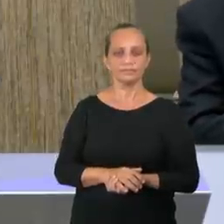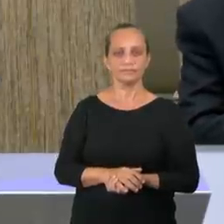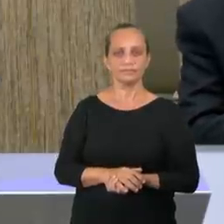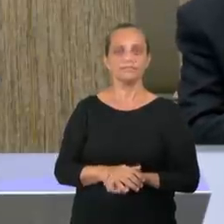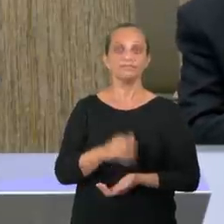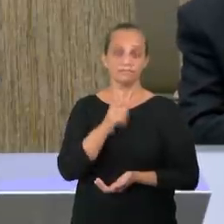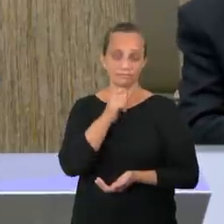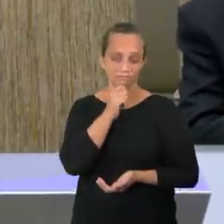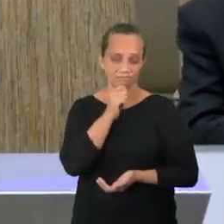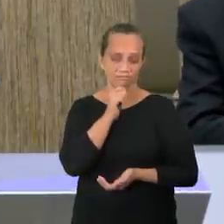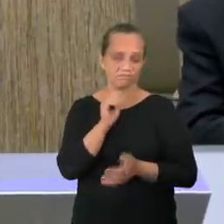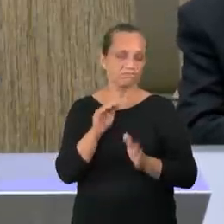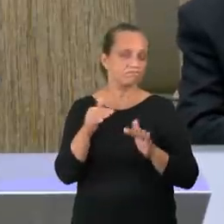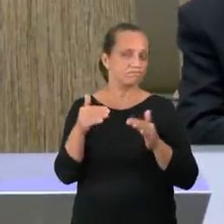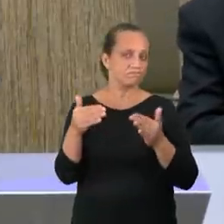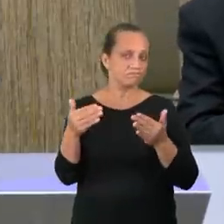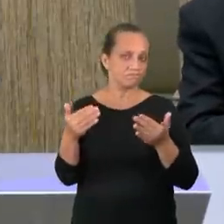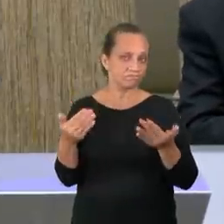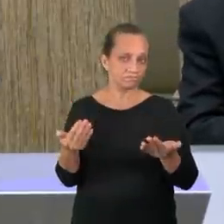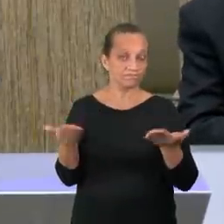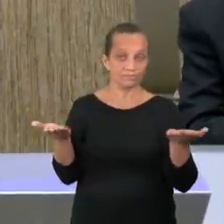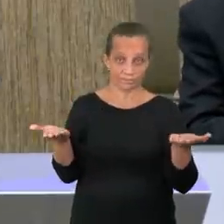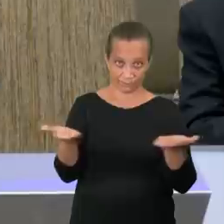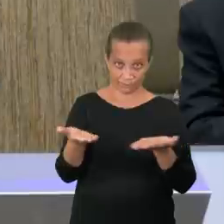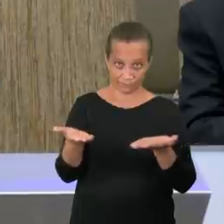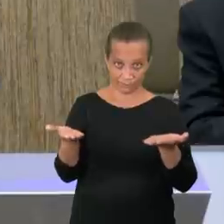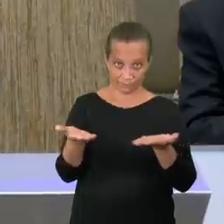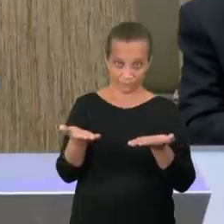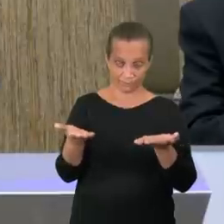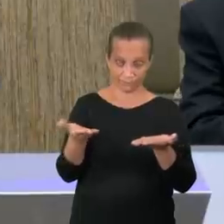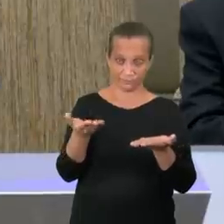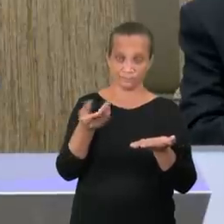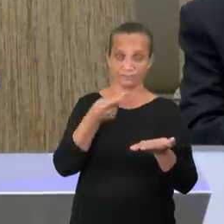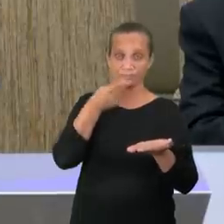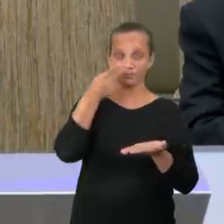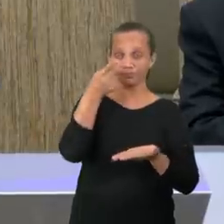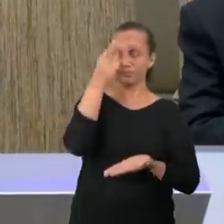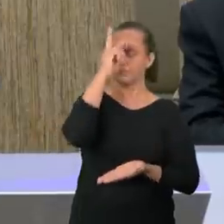ainda assim, agora mesmo, diz o Senhor,